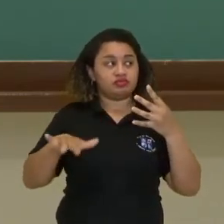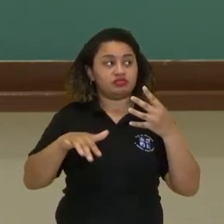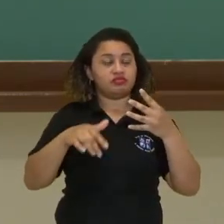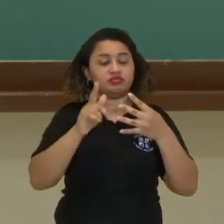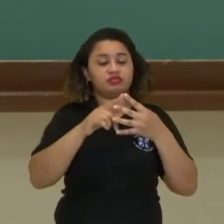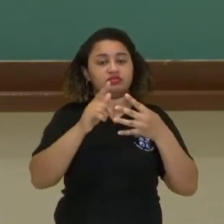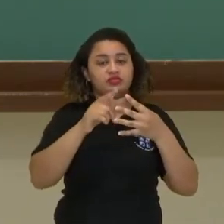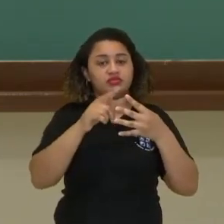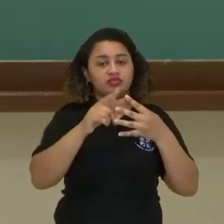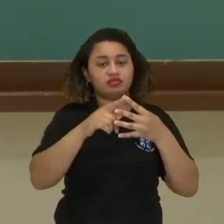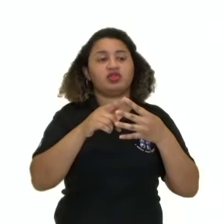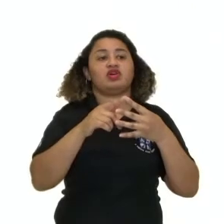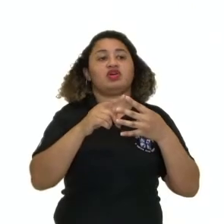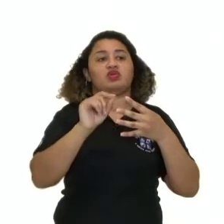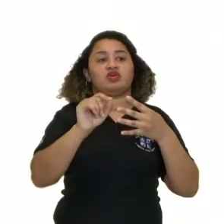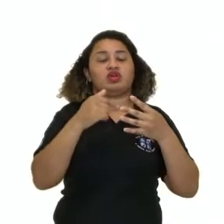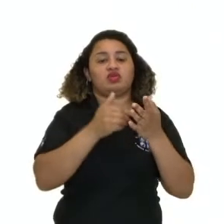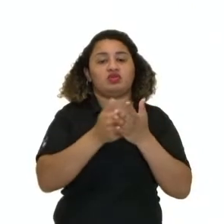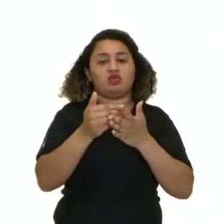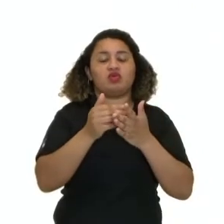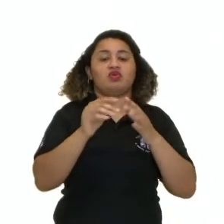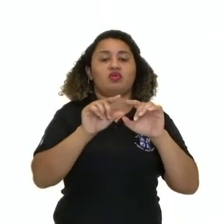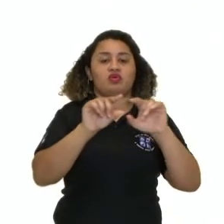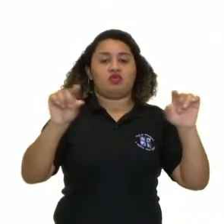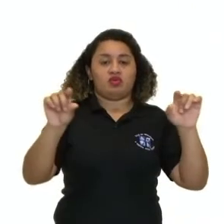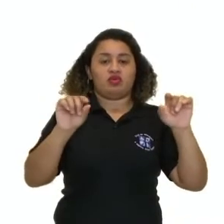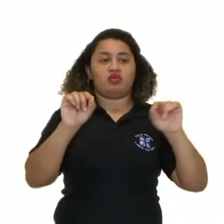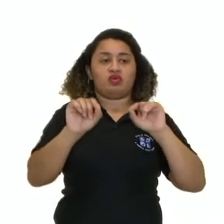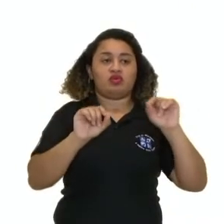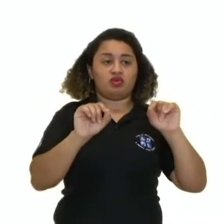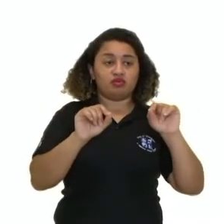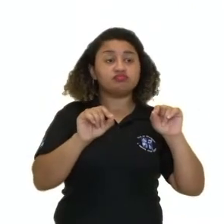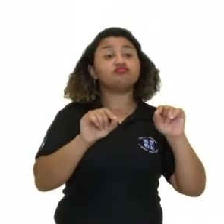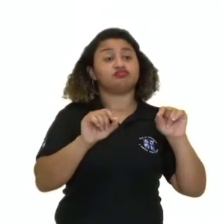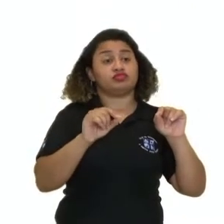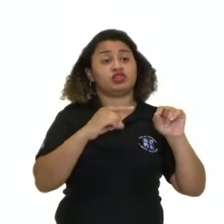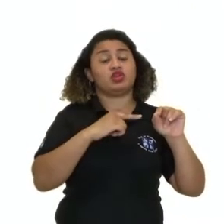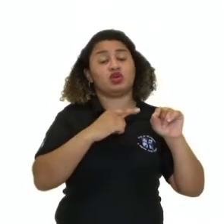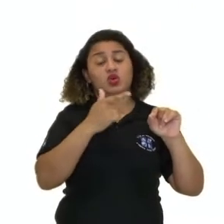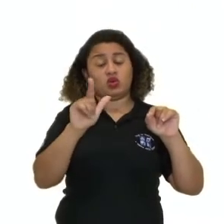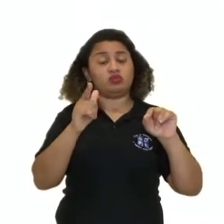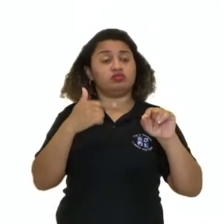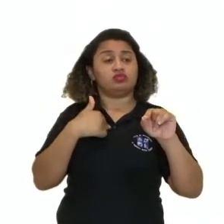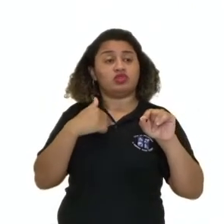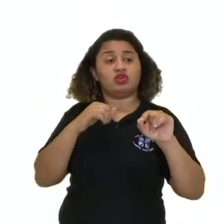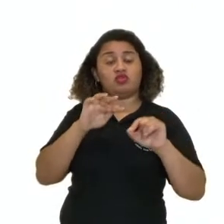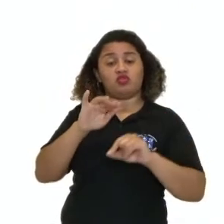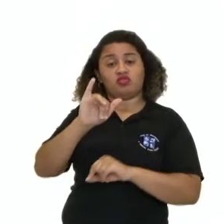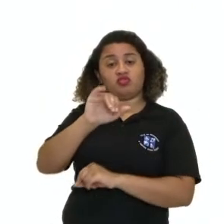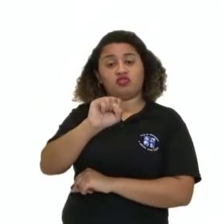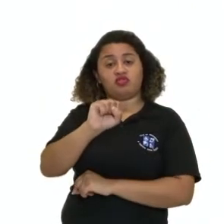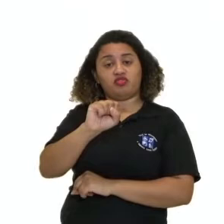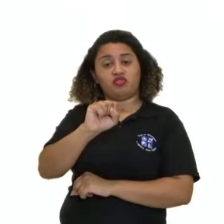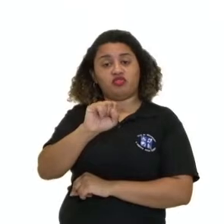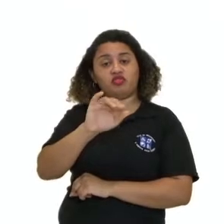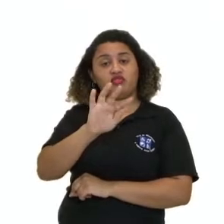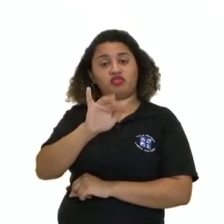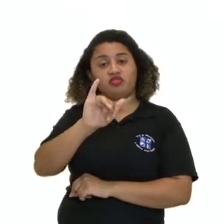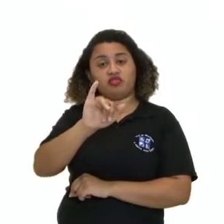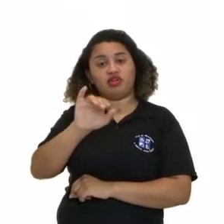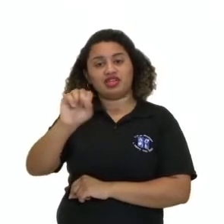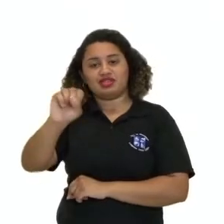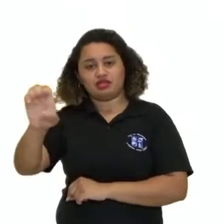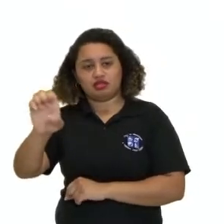no início da frase, como por exemplo, foi-se mais um dos nossos heróis. Quando a frase estiver no